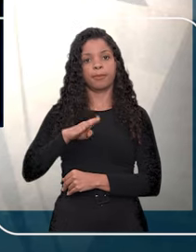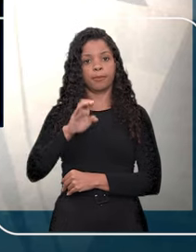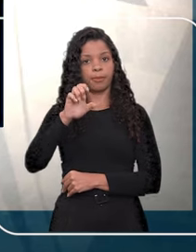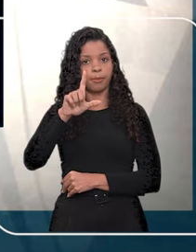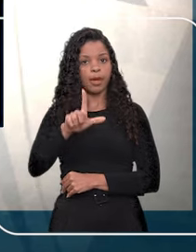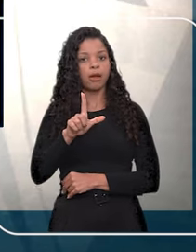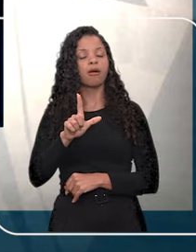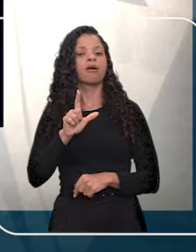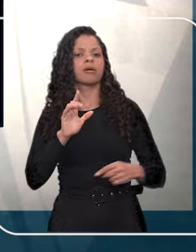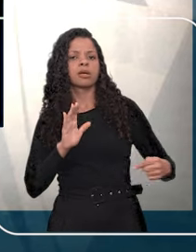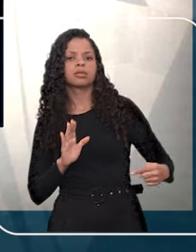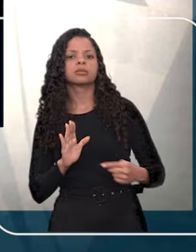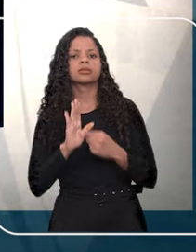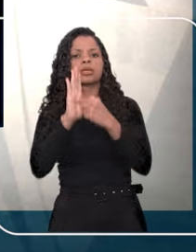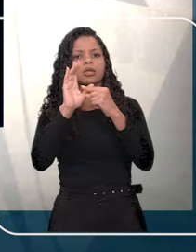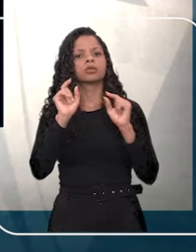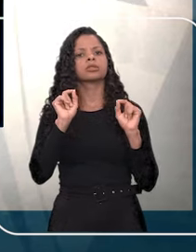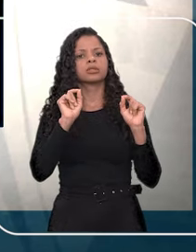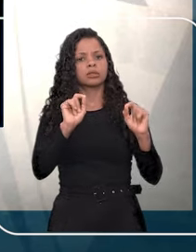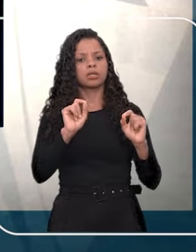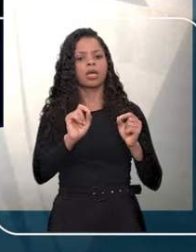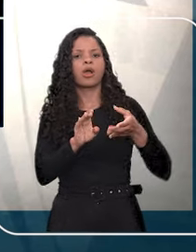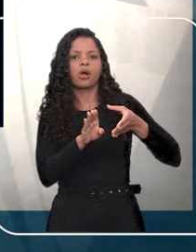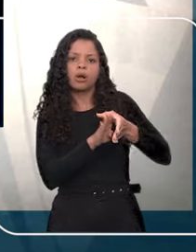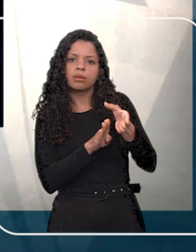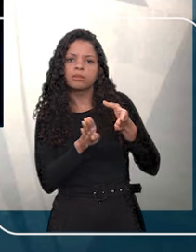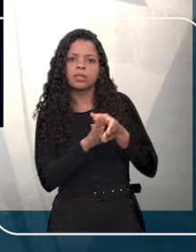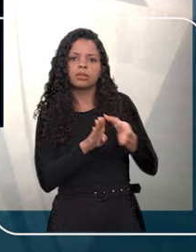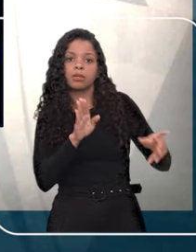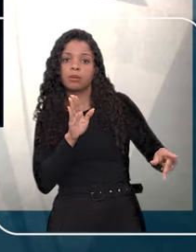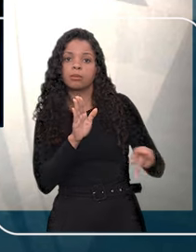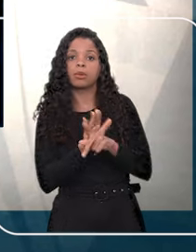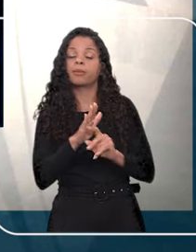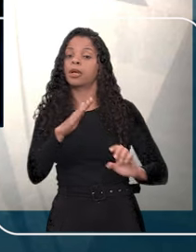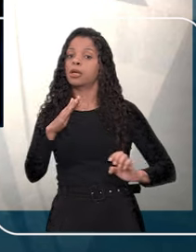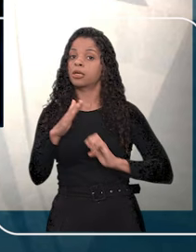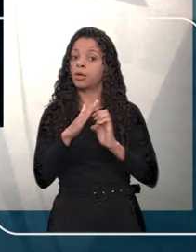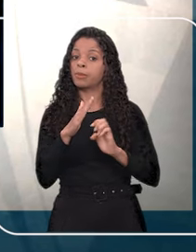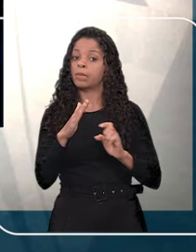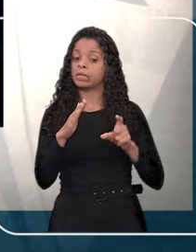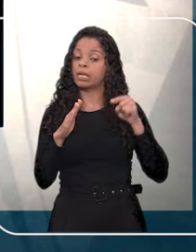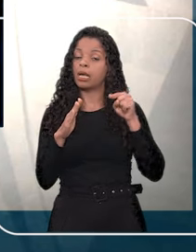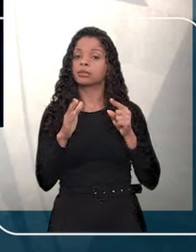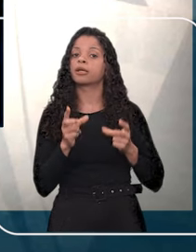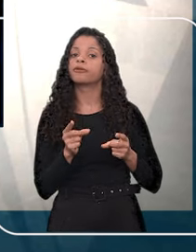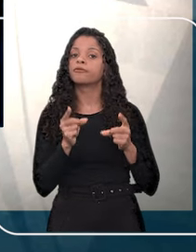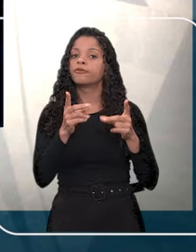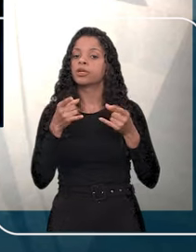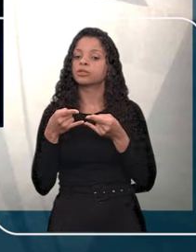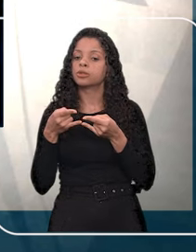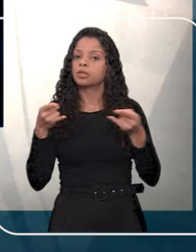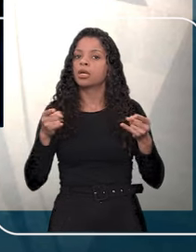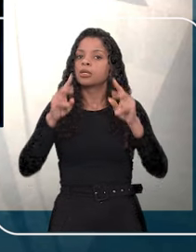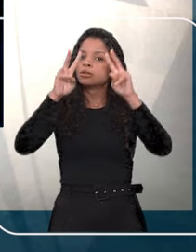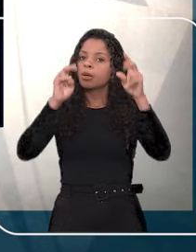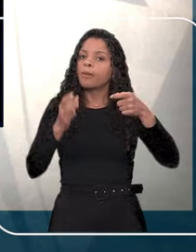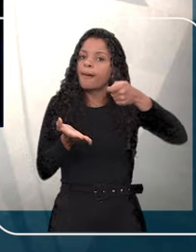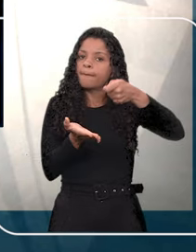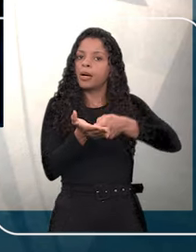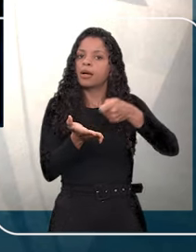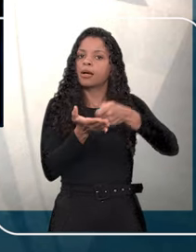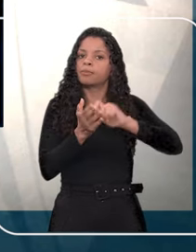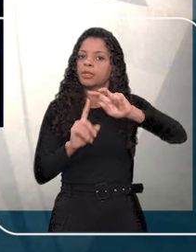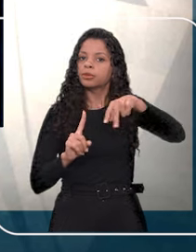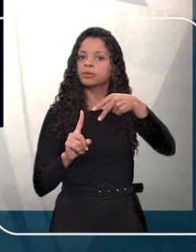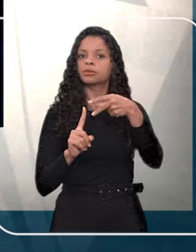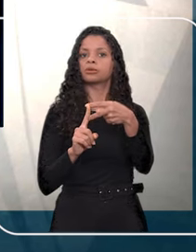no julgamento destacou que havia indicação expressa no sentido de que a empresa oferecia os ingressos sobre o pagamento de valor